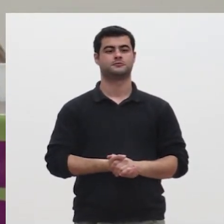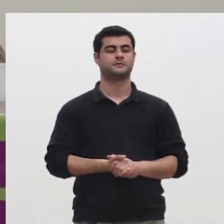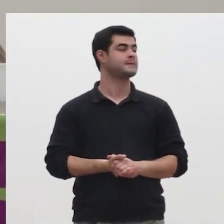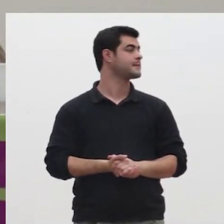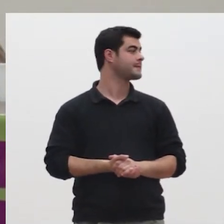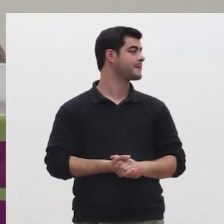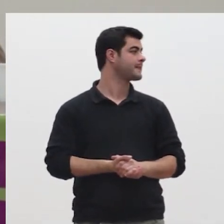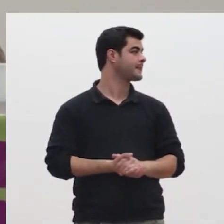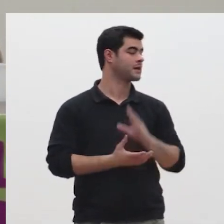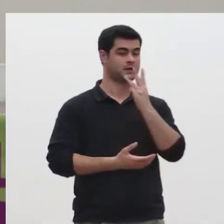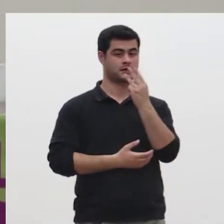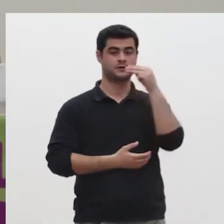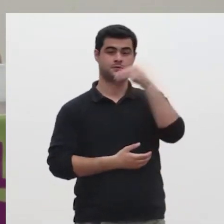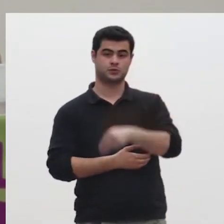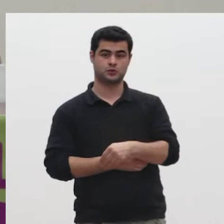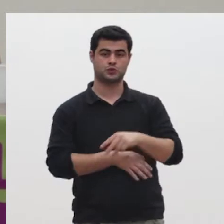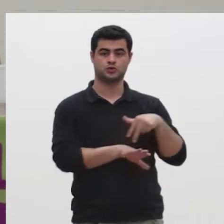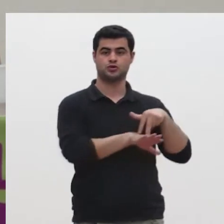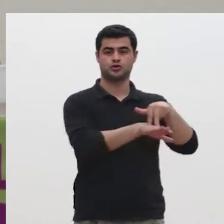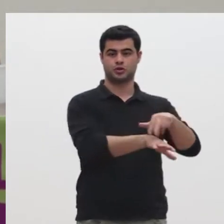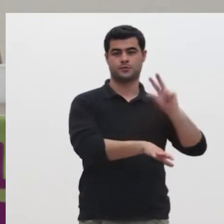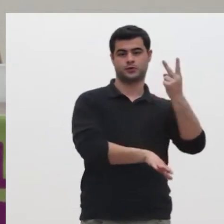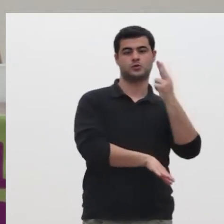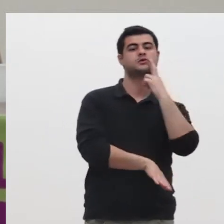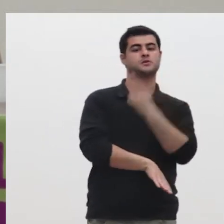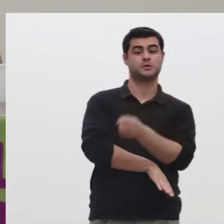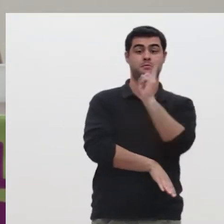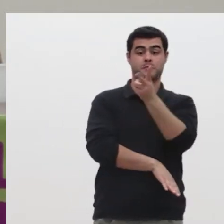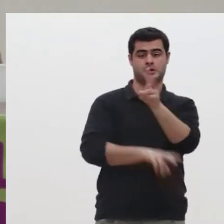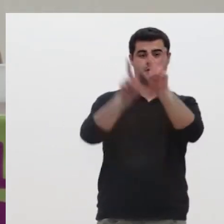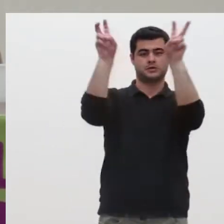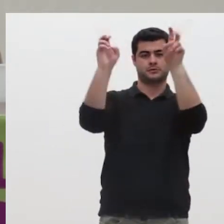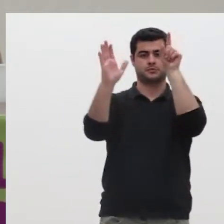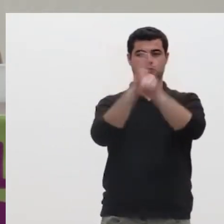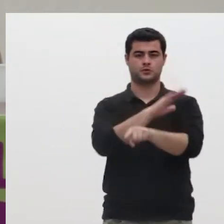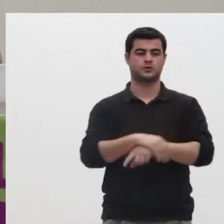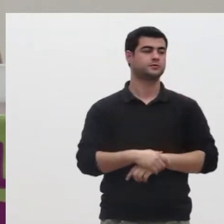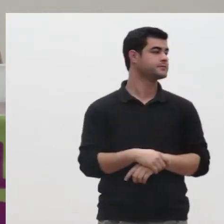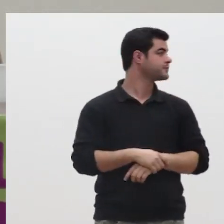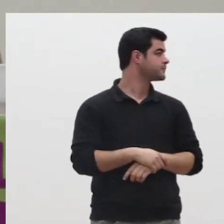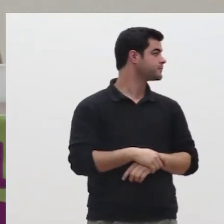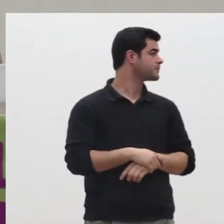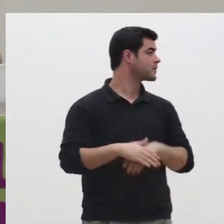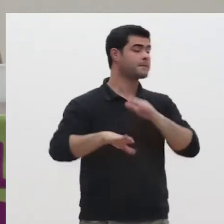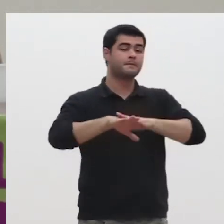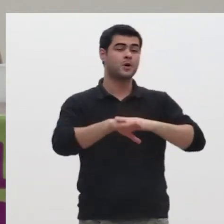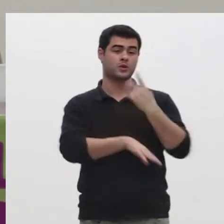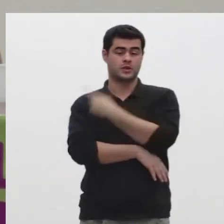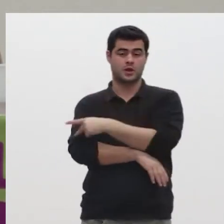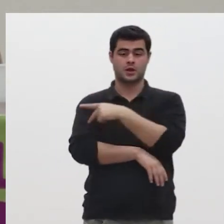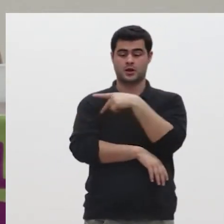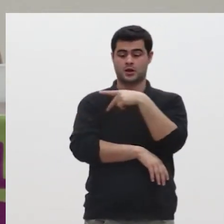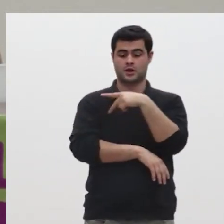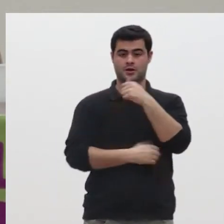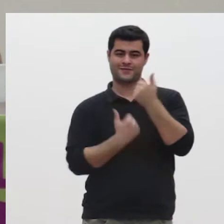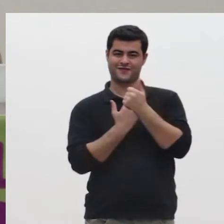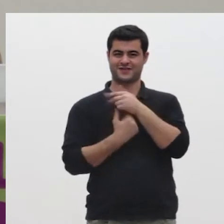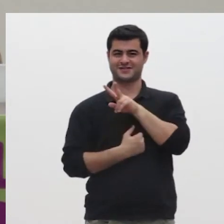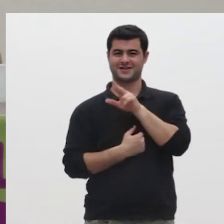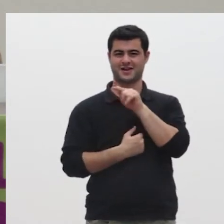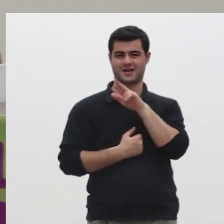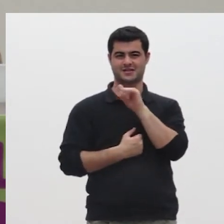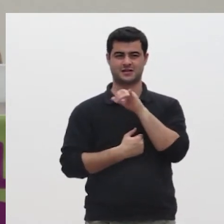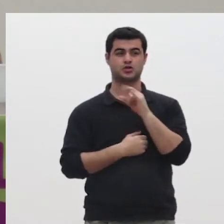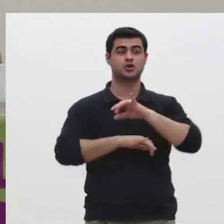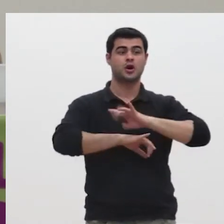Três minutos para chapa 2 responder a mesma pergunta. Ok, muito obrigado. A professora Graciela vai começar respondendo. Eu só vou fazer um aviso em respeito ao